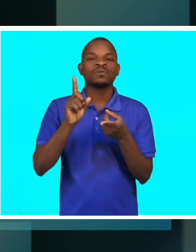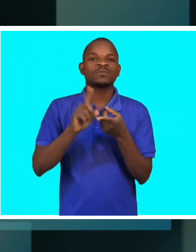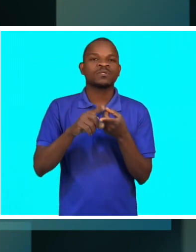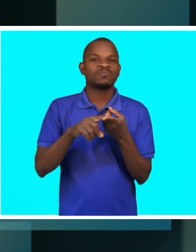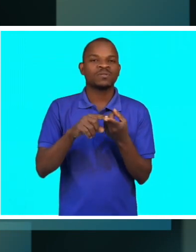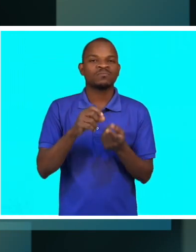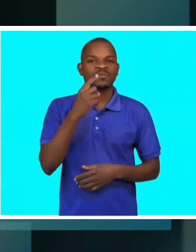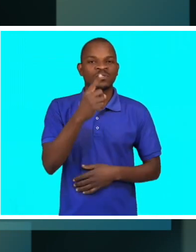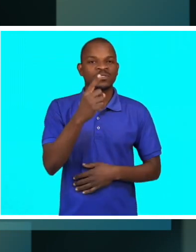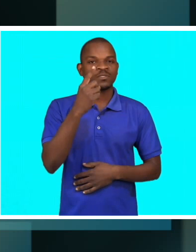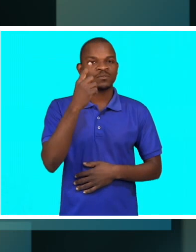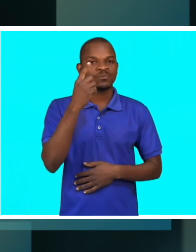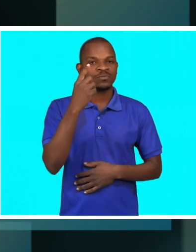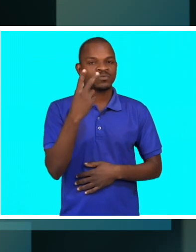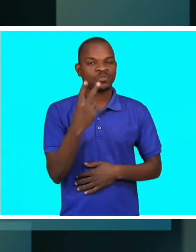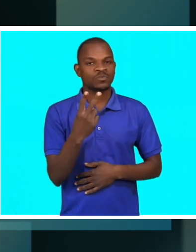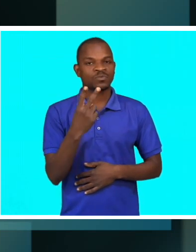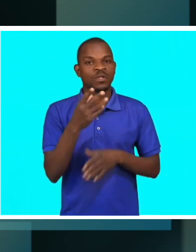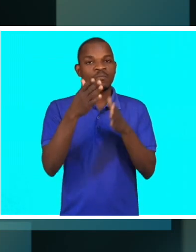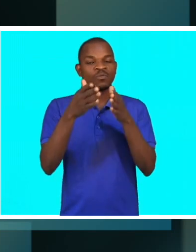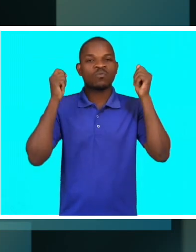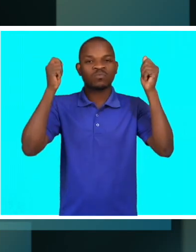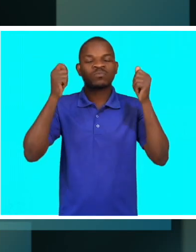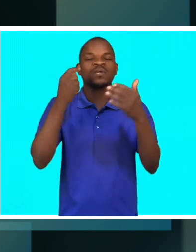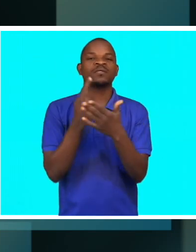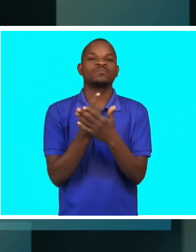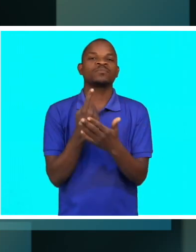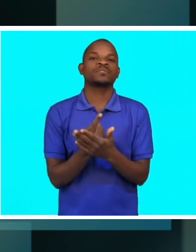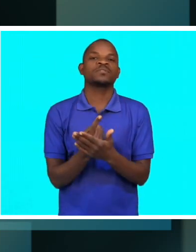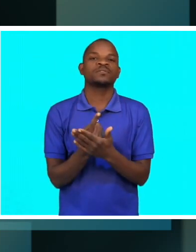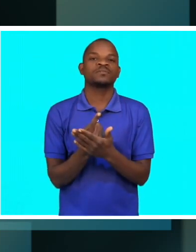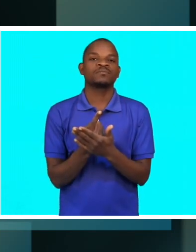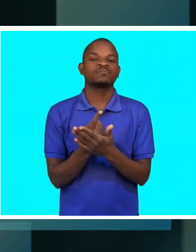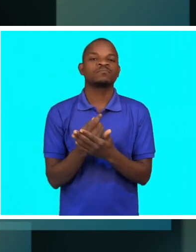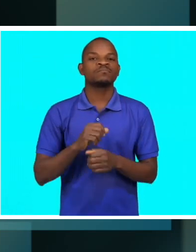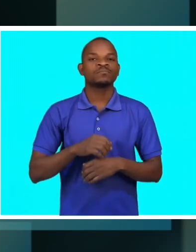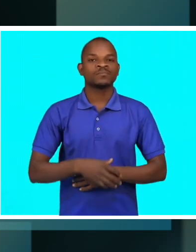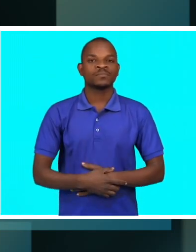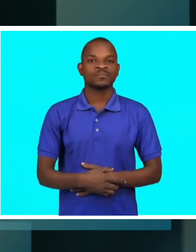e penso que o 12º jogador é muito importante nesta situação.